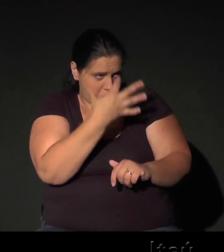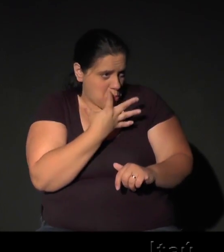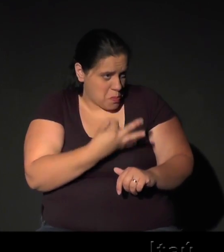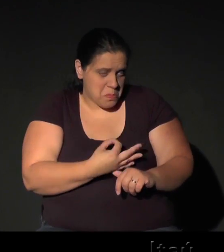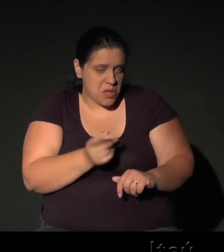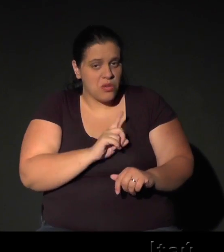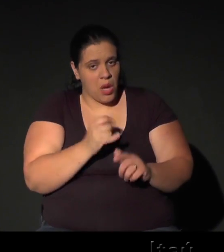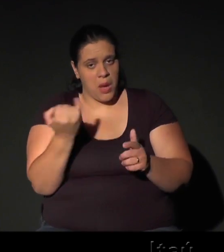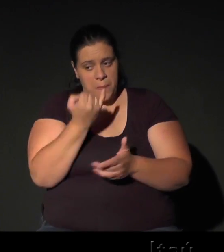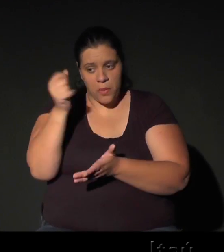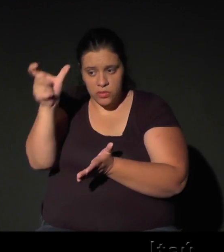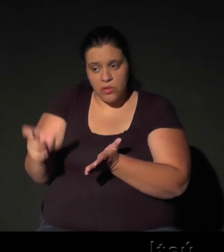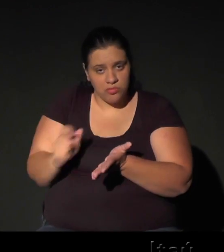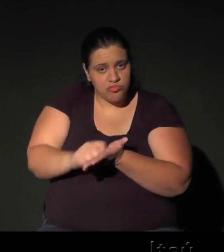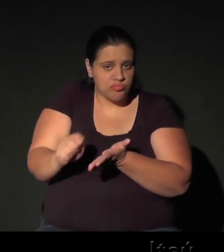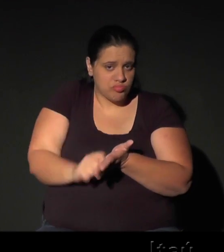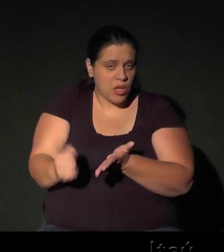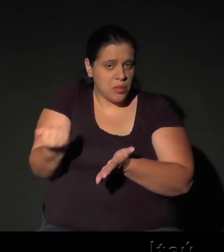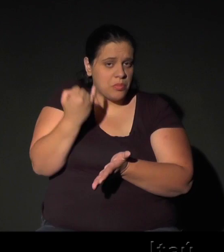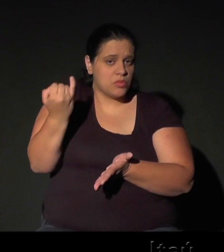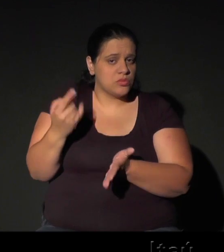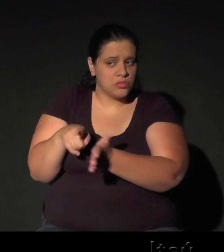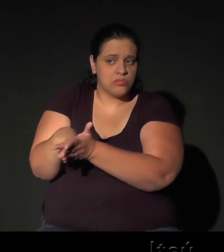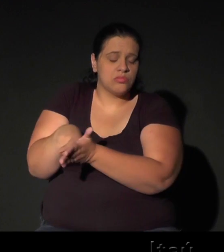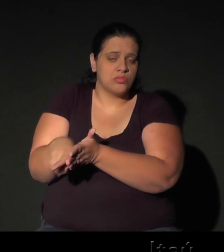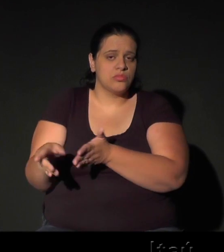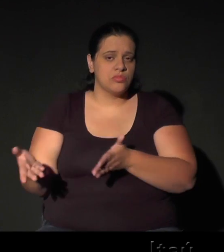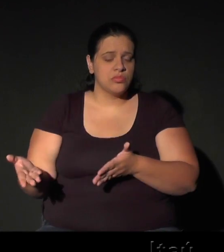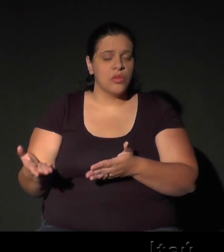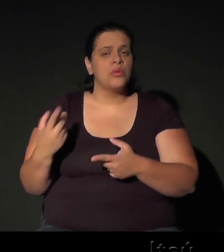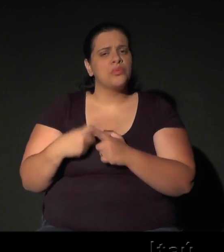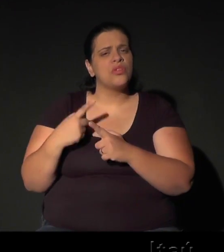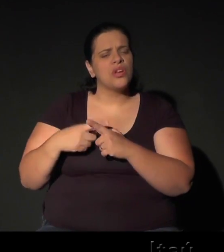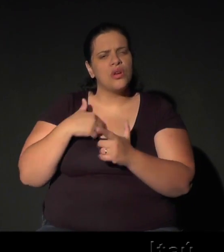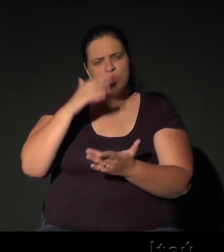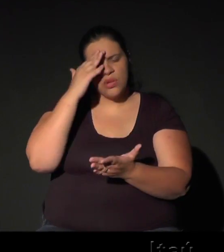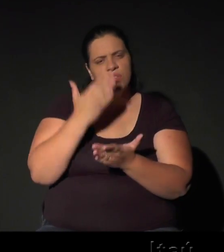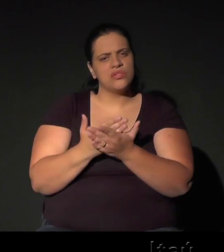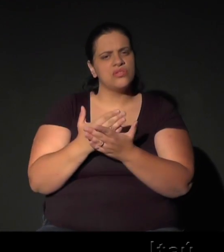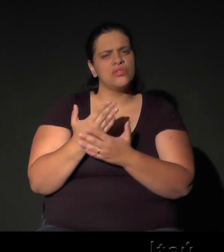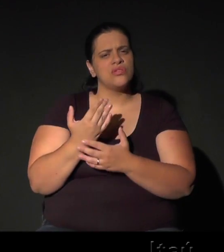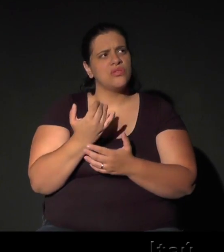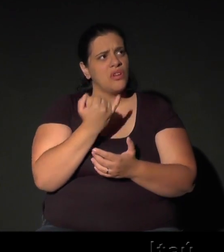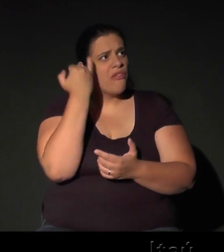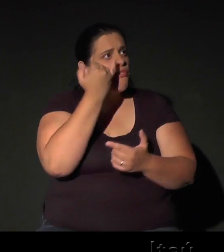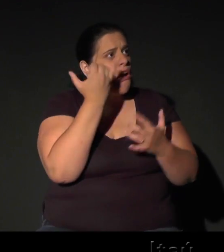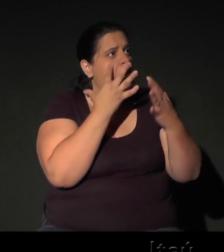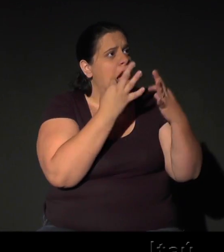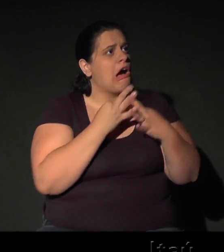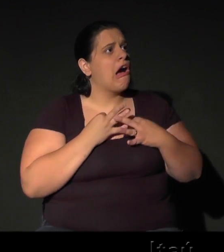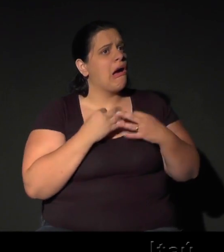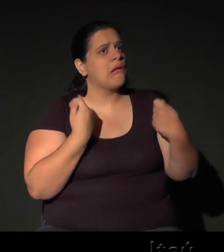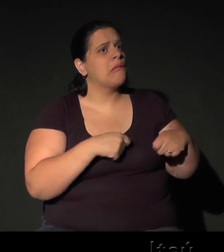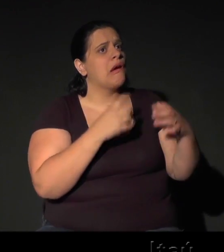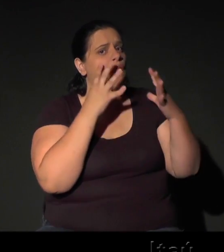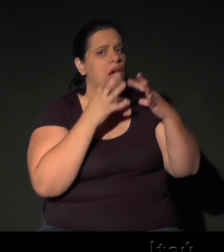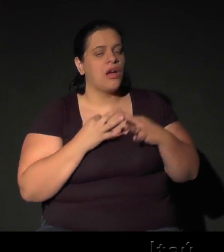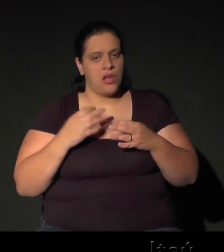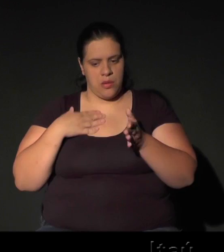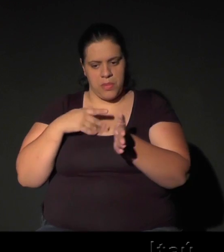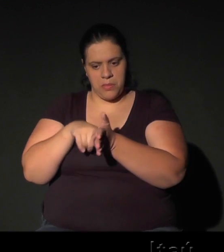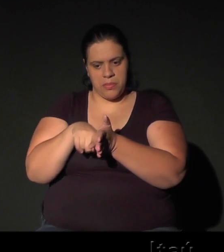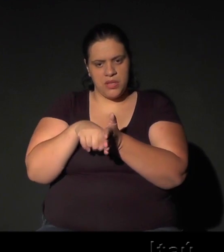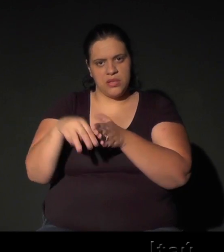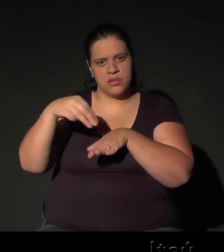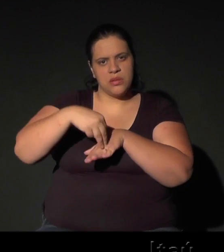importante né Por que que eu tô acreditando nesse nessa valoração que eles estão me dando né na minha pesquisa de Mestrado